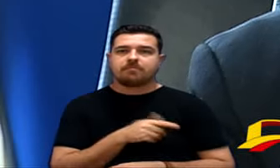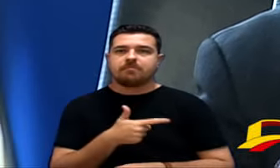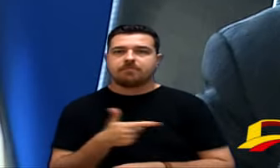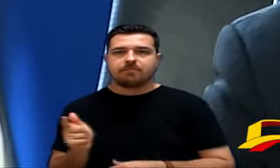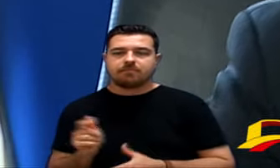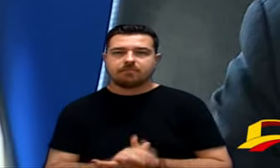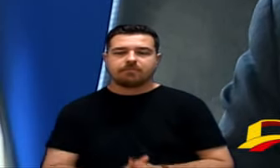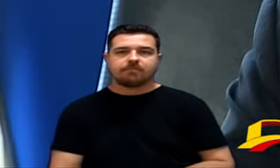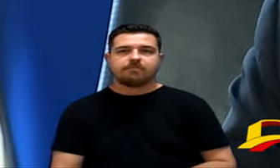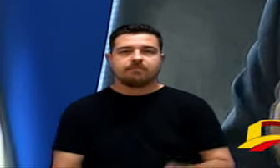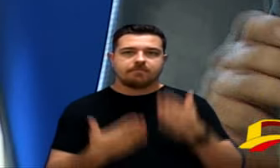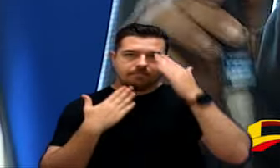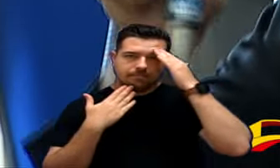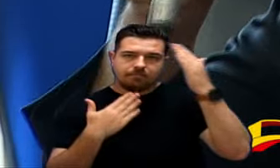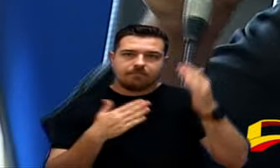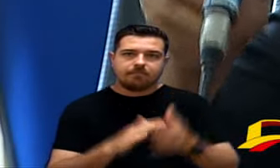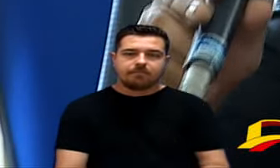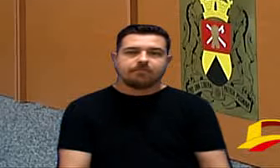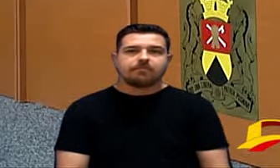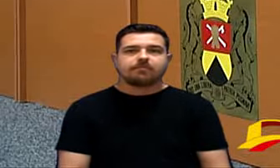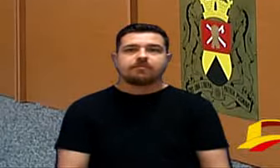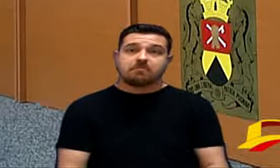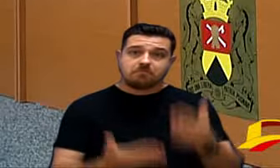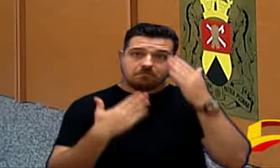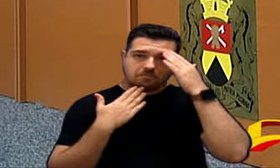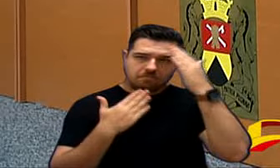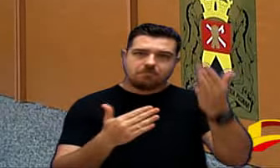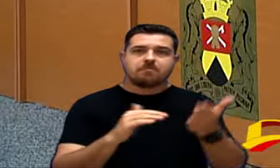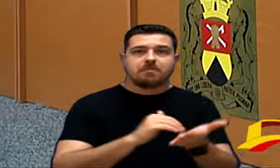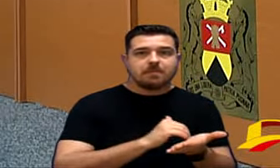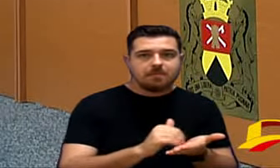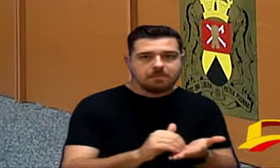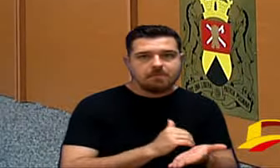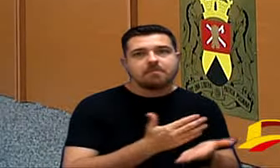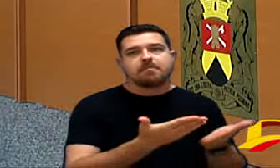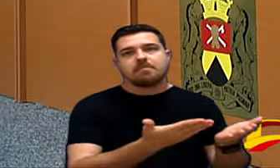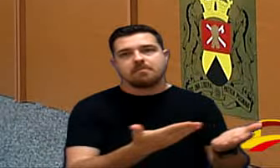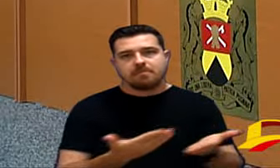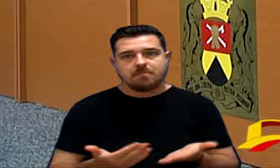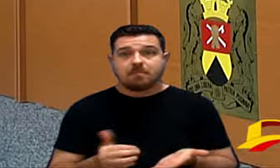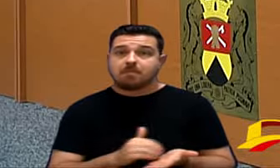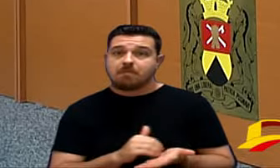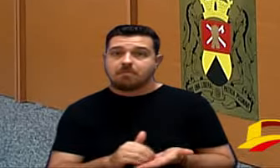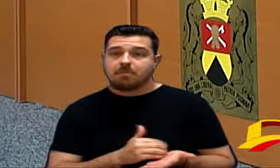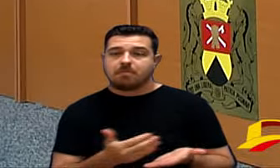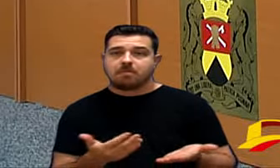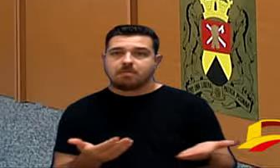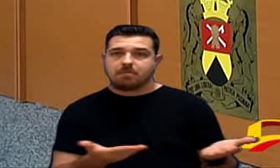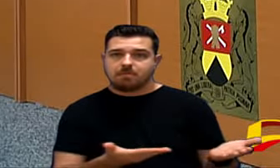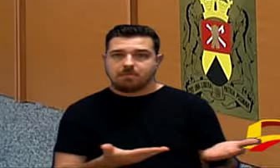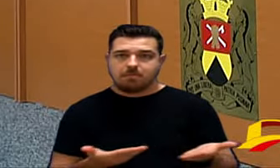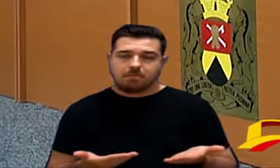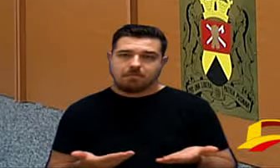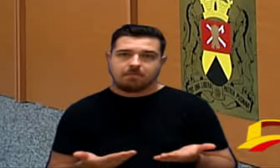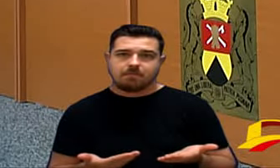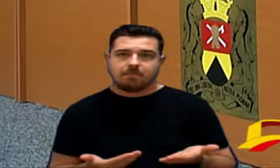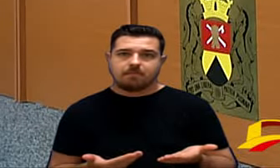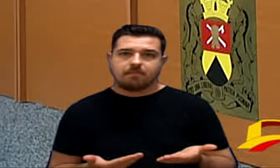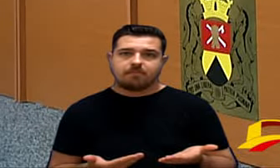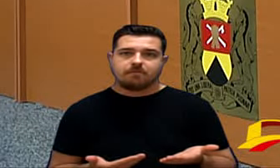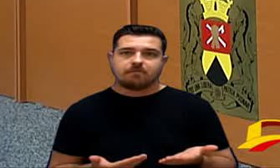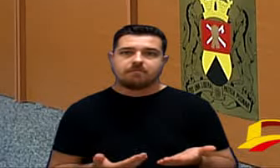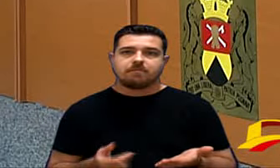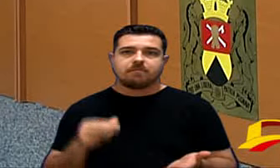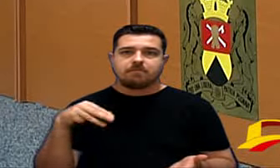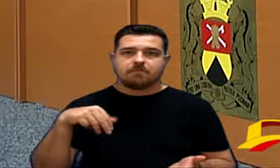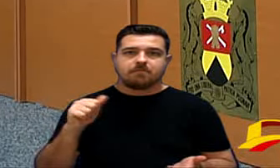perfeito Obrigado secretário Obrigado secretário convido agora o secretário eh